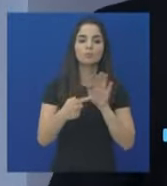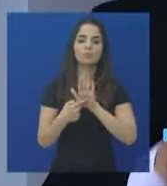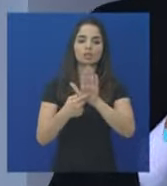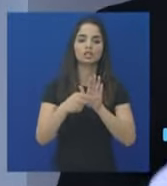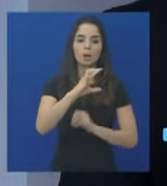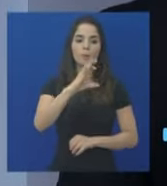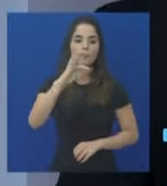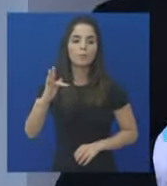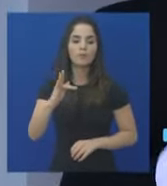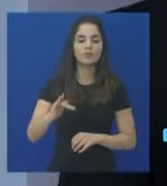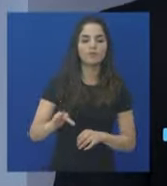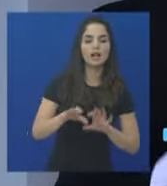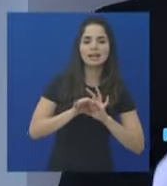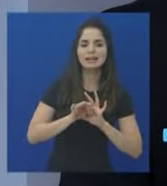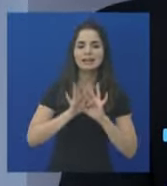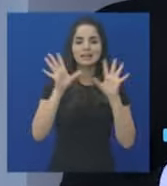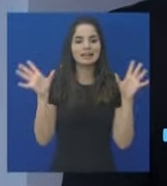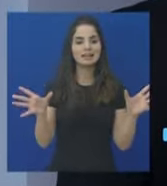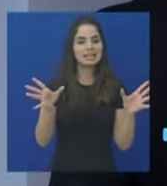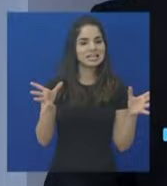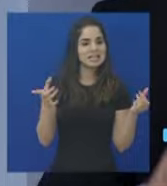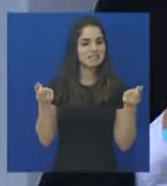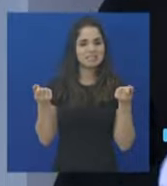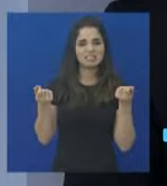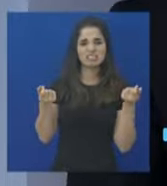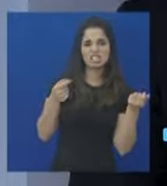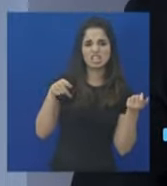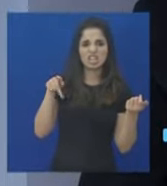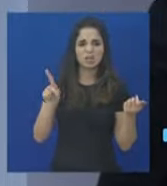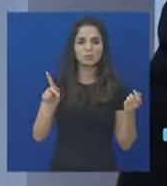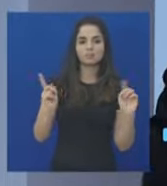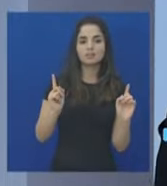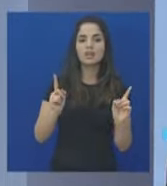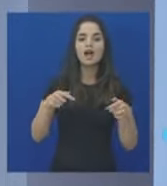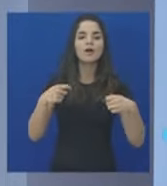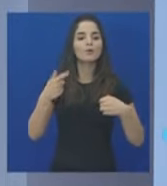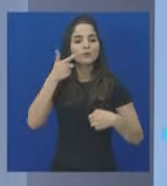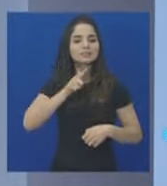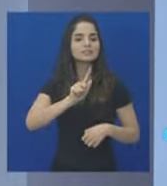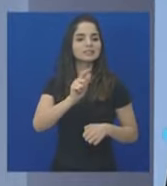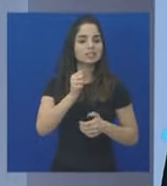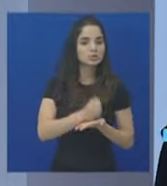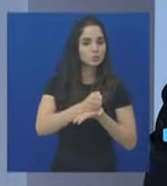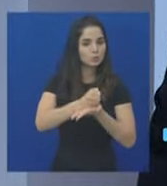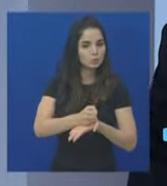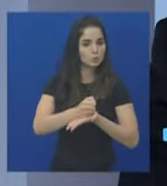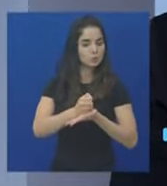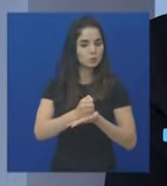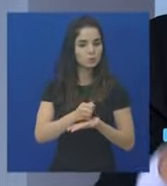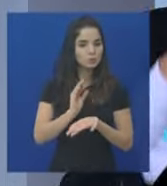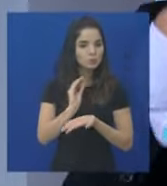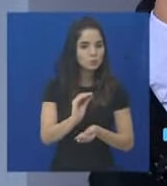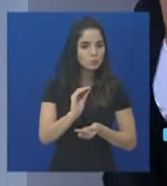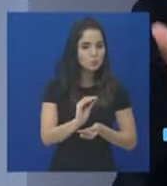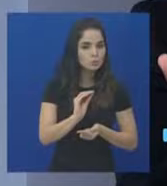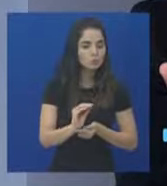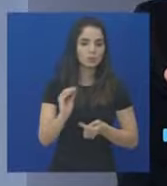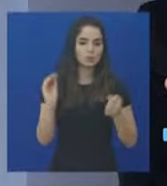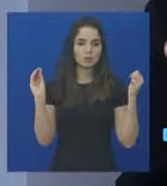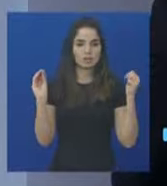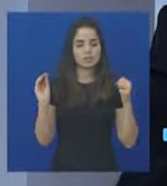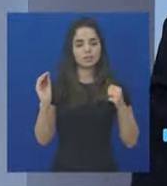ficar livre da dependência do royalties petróleo. E mais do que isso, precisamos incrementar de volta o